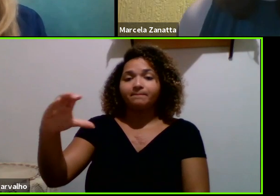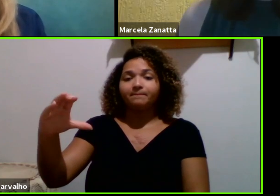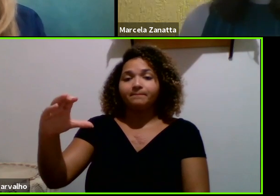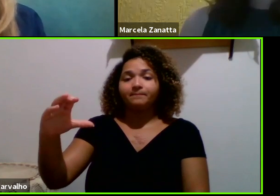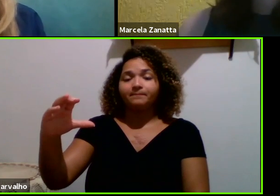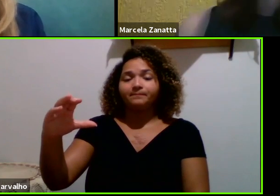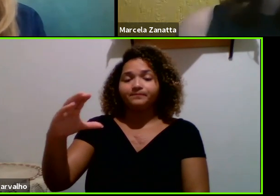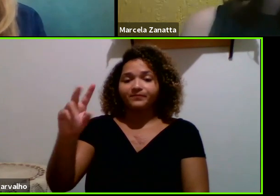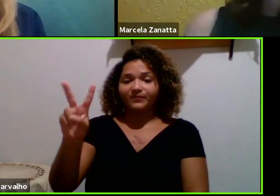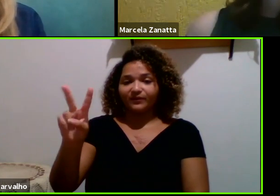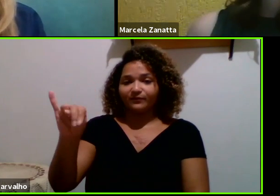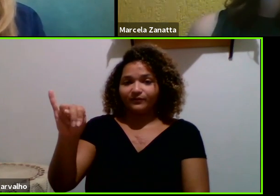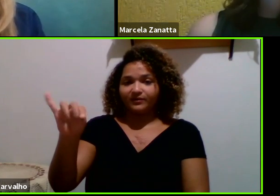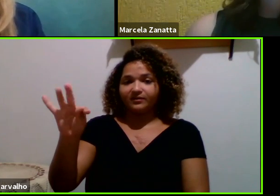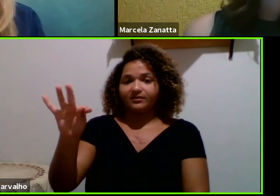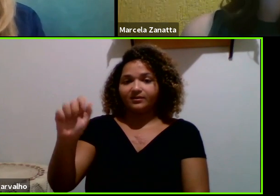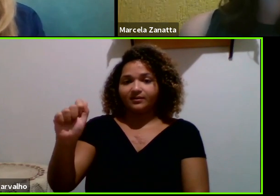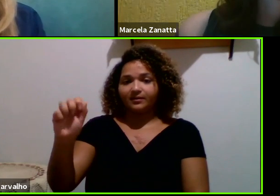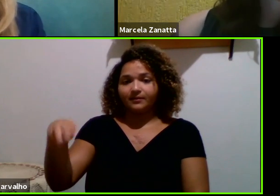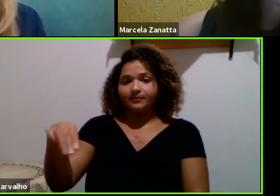Canaquion, da vitamina K?